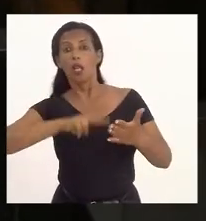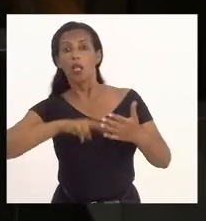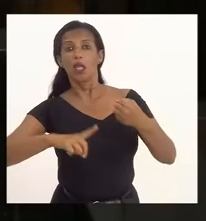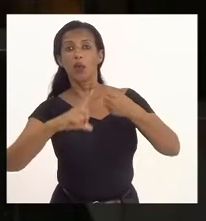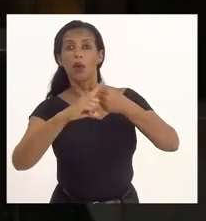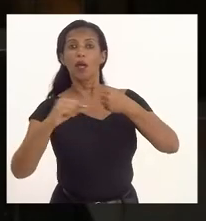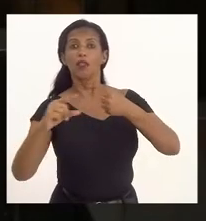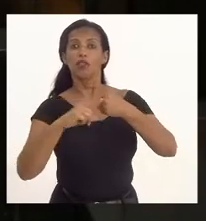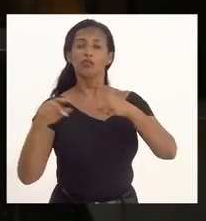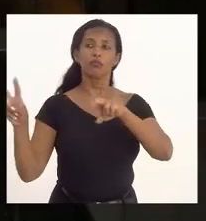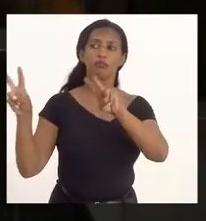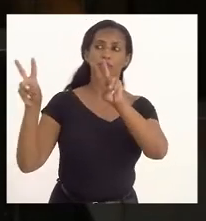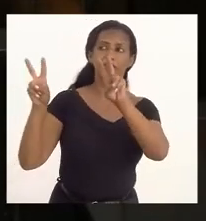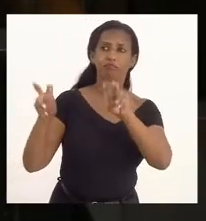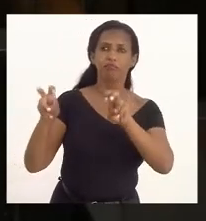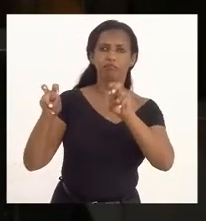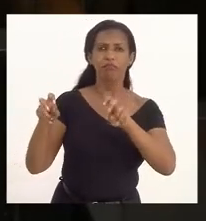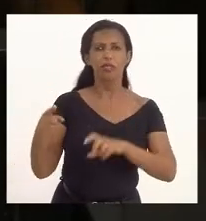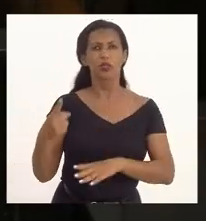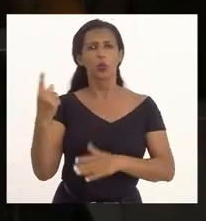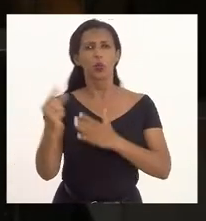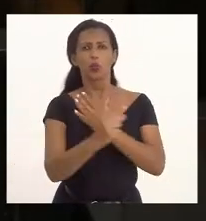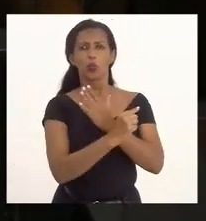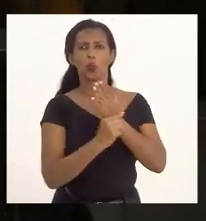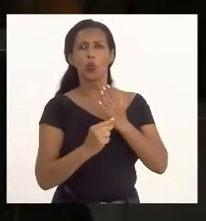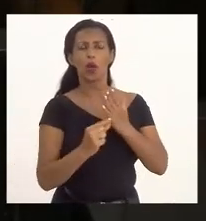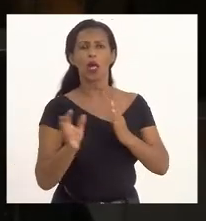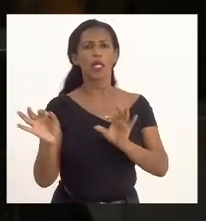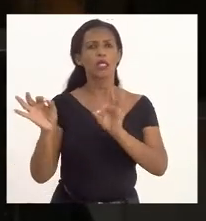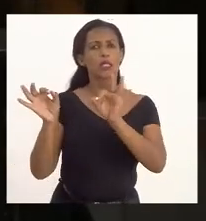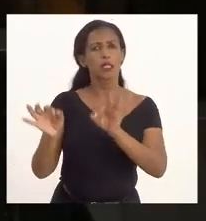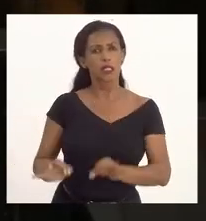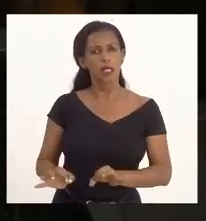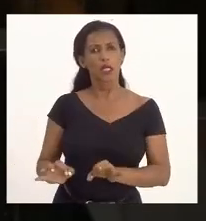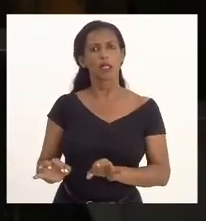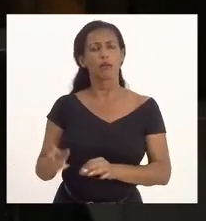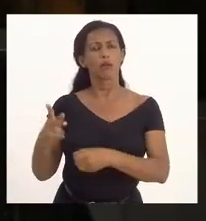esse tema, que um dos autores era exatamente o